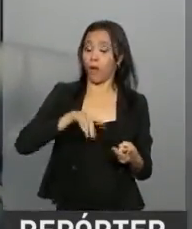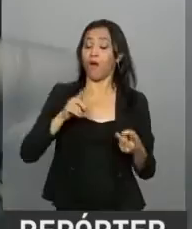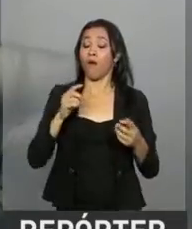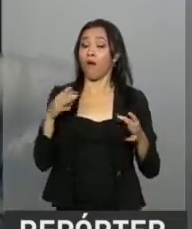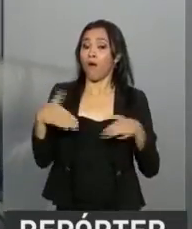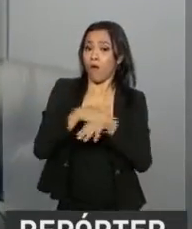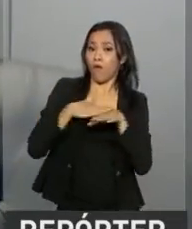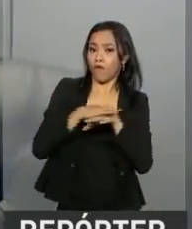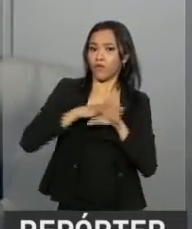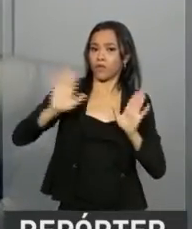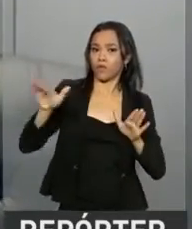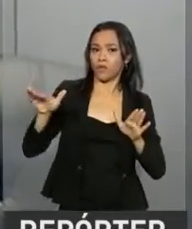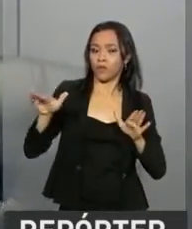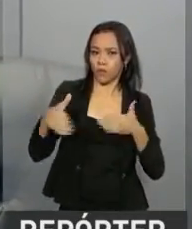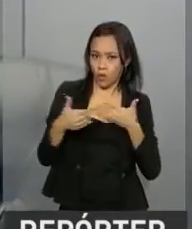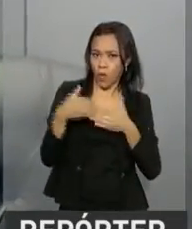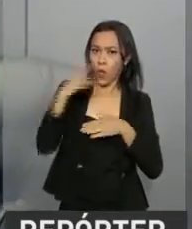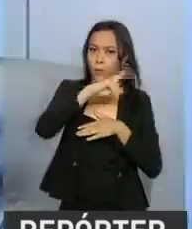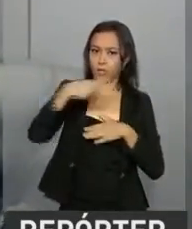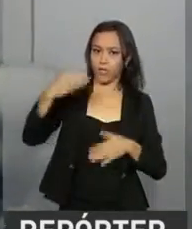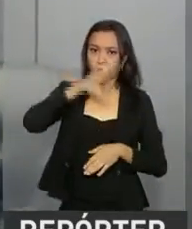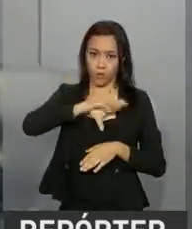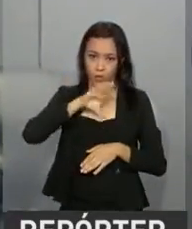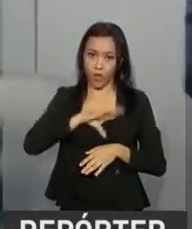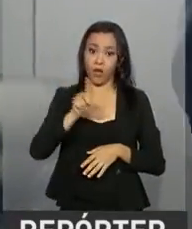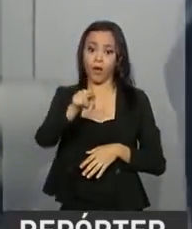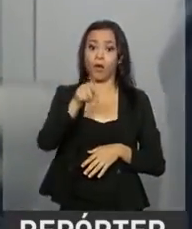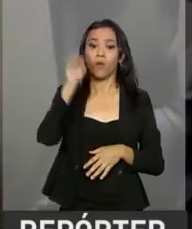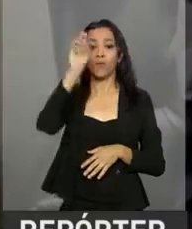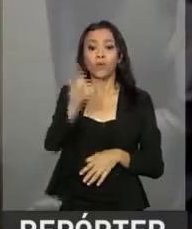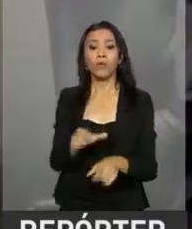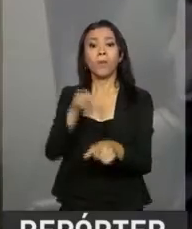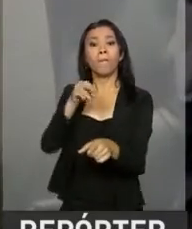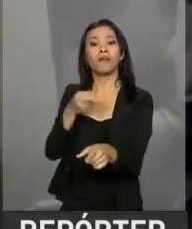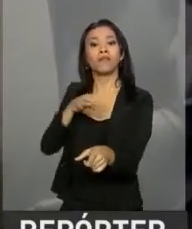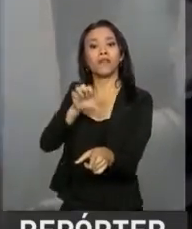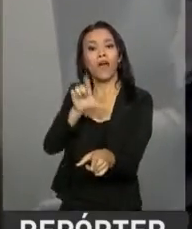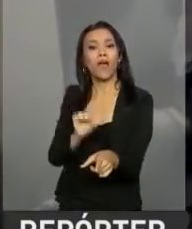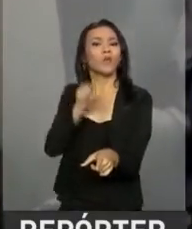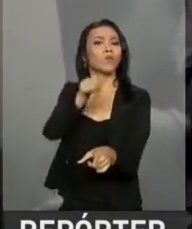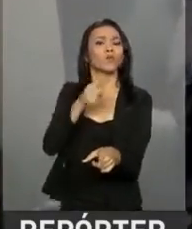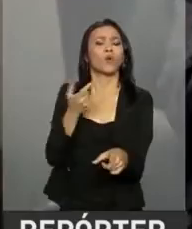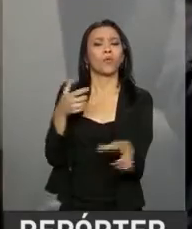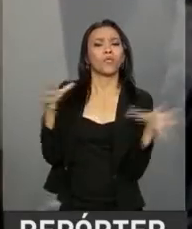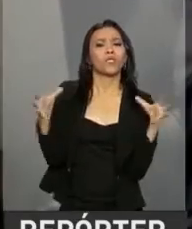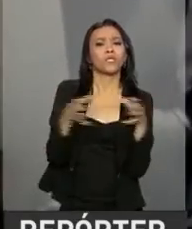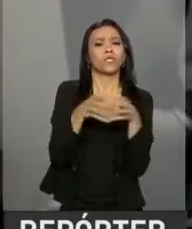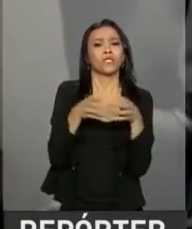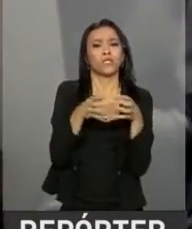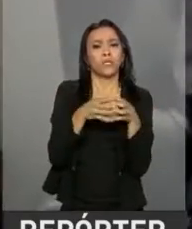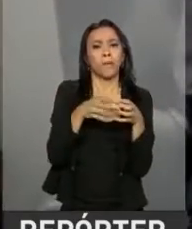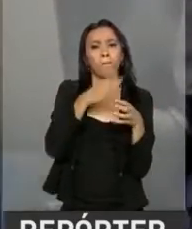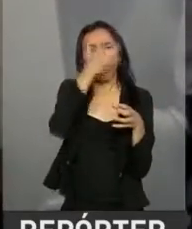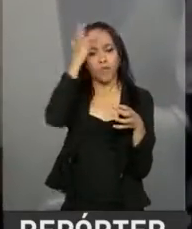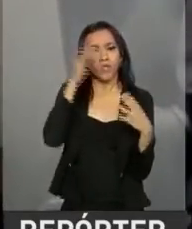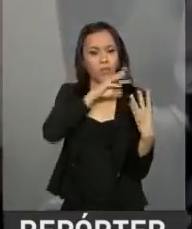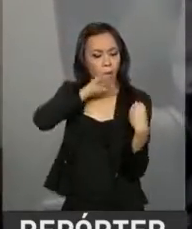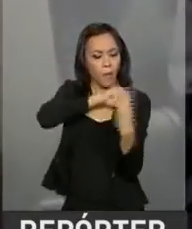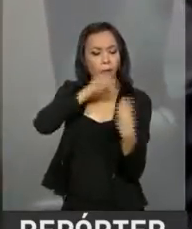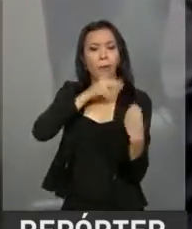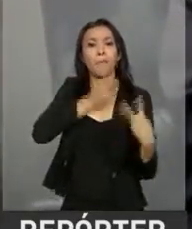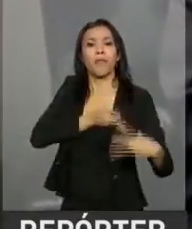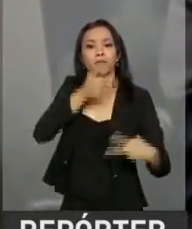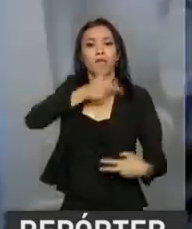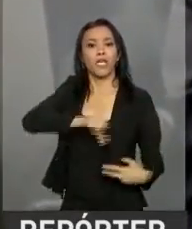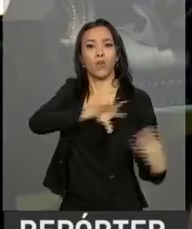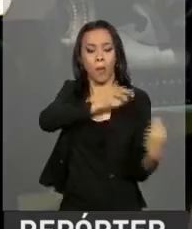com o presidente de Portugal, Marcelo Rebelo de Sousa, sobre a cúpula da comunidade dos países de língua portuguesa. Portugal